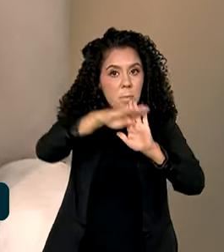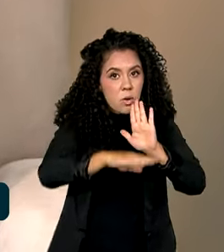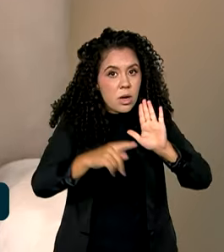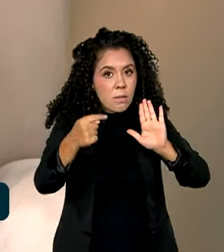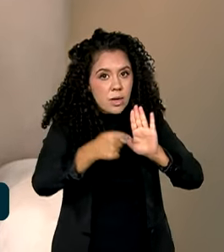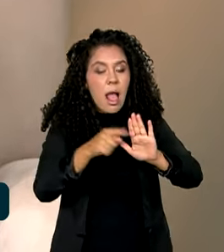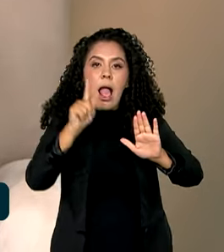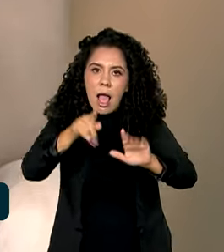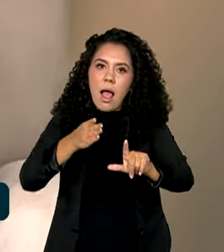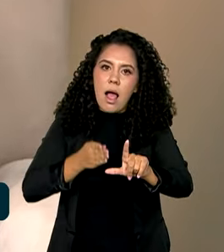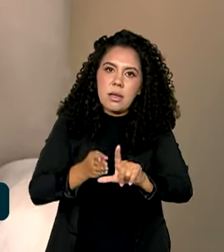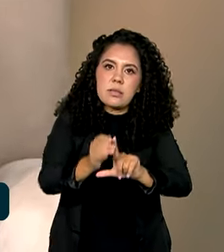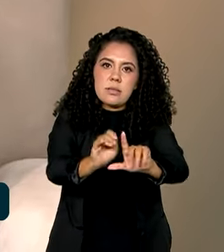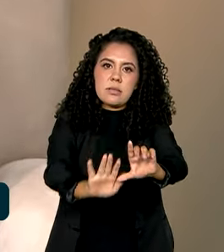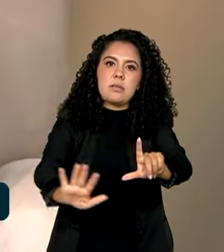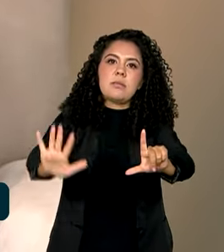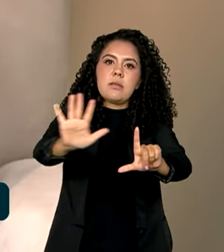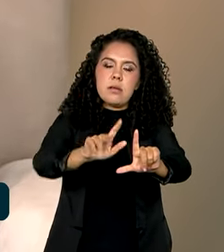programa é acessar